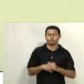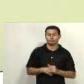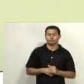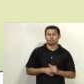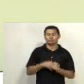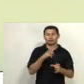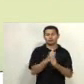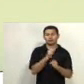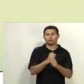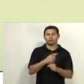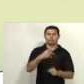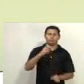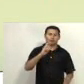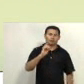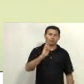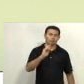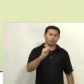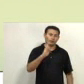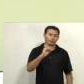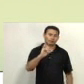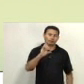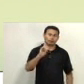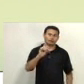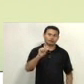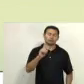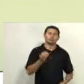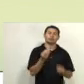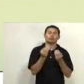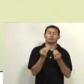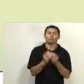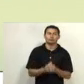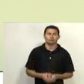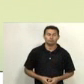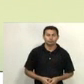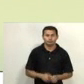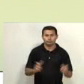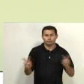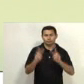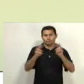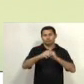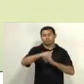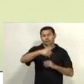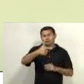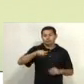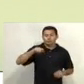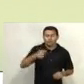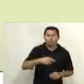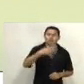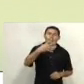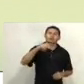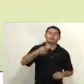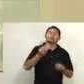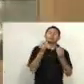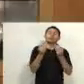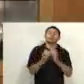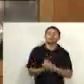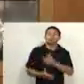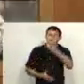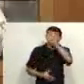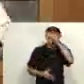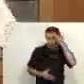para cálculo de probabilidade. Mas como que foram obtidos esses valores de 12.000 e 4.000? Olha só,